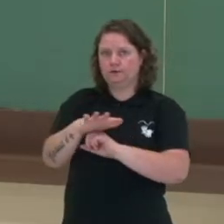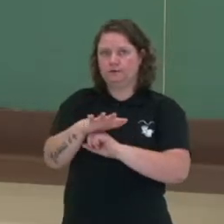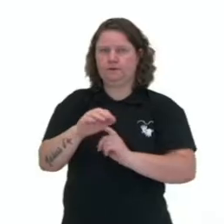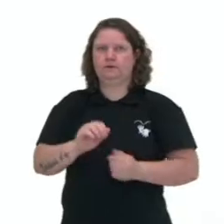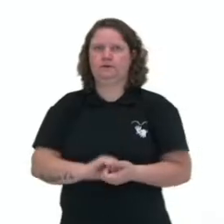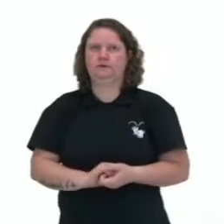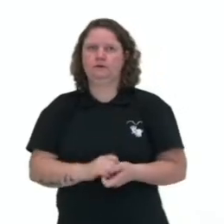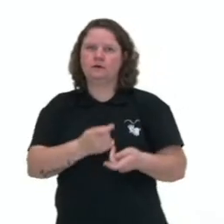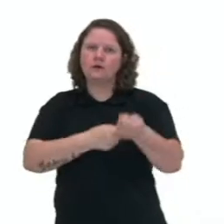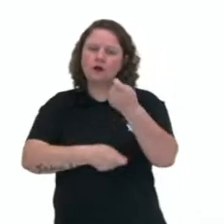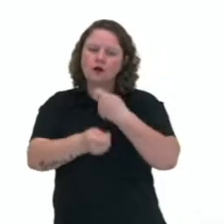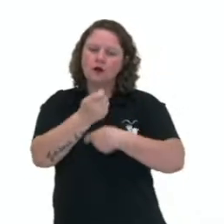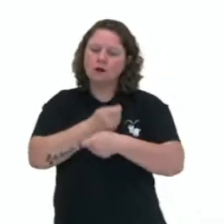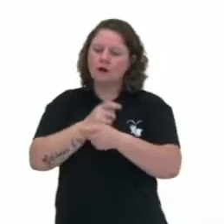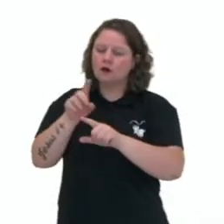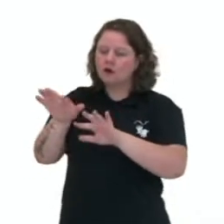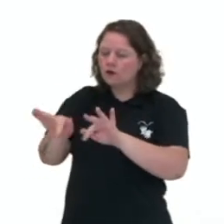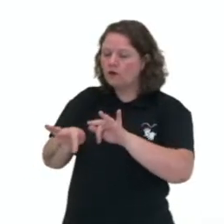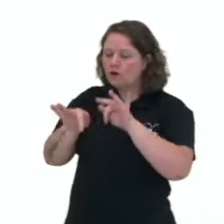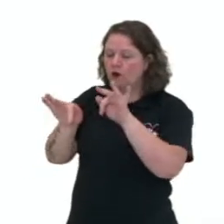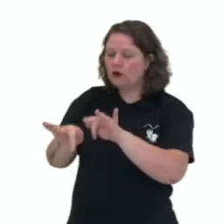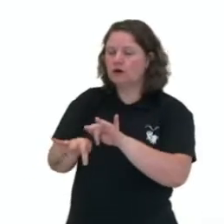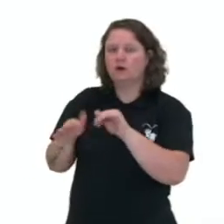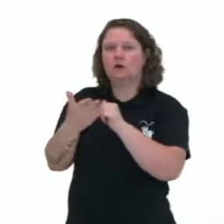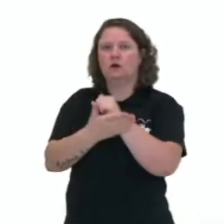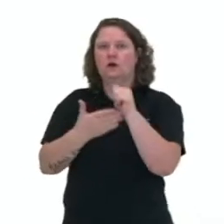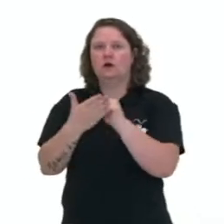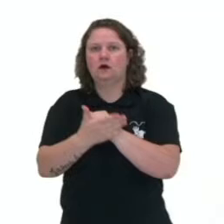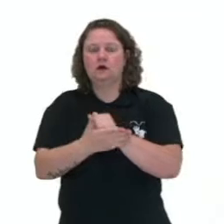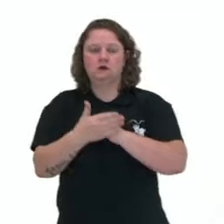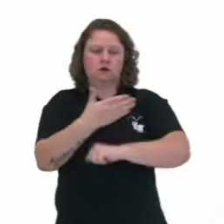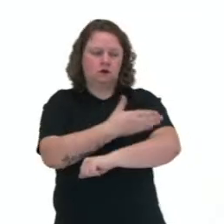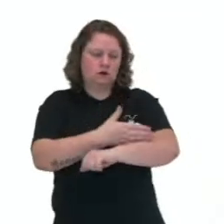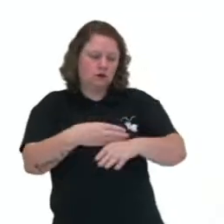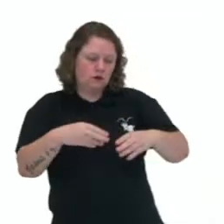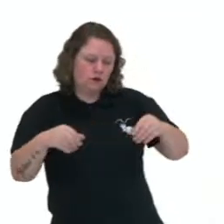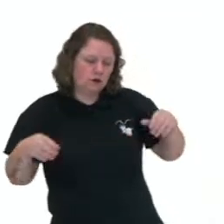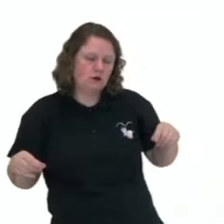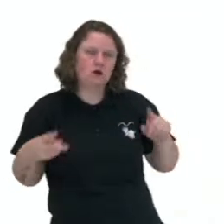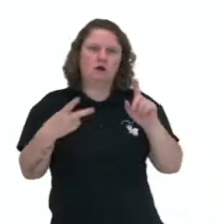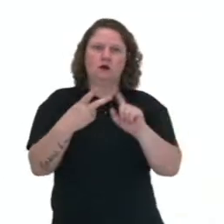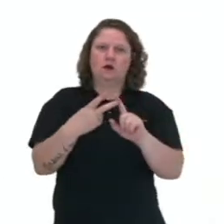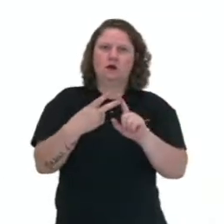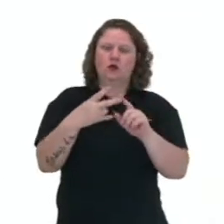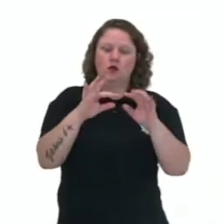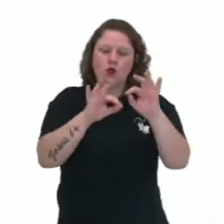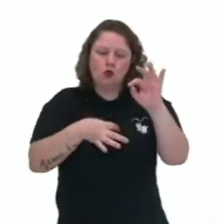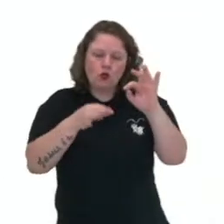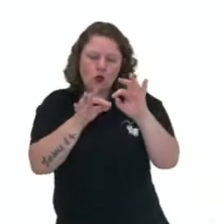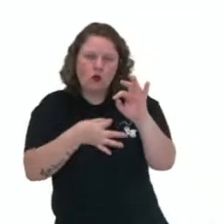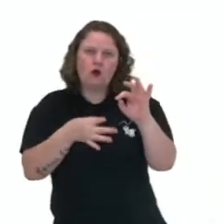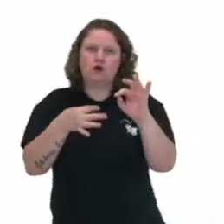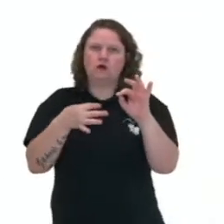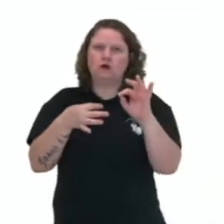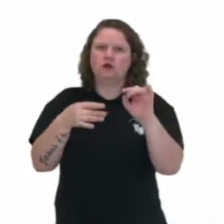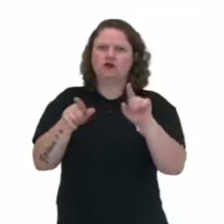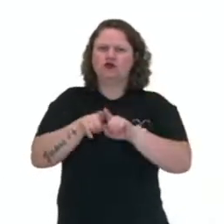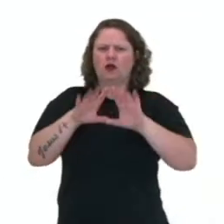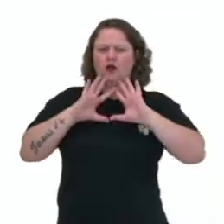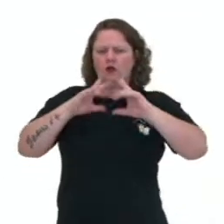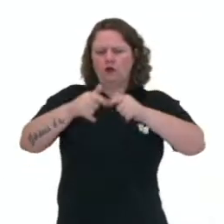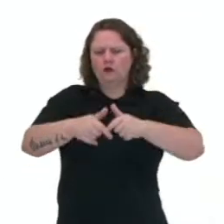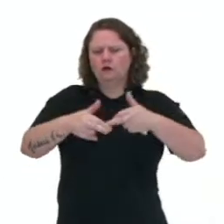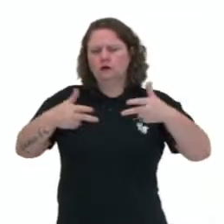A economia feudal baseava-se na agricultura. Trigo, cevada, ervilha, uva, no pastoreio, bois, porcos,